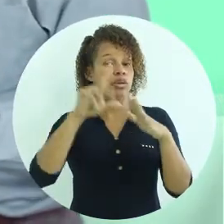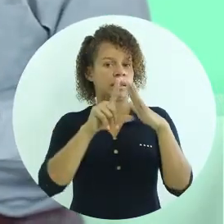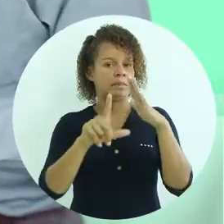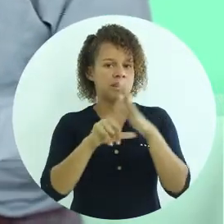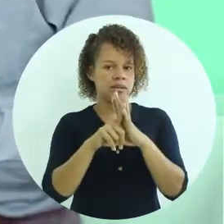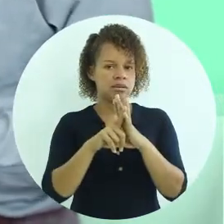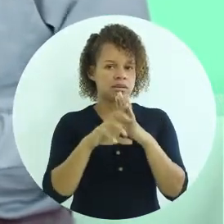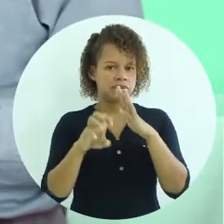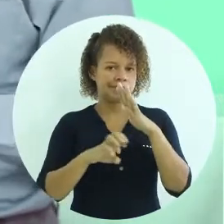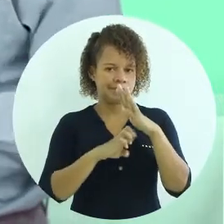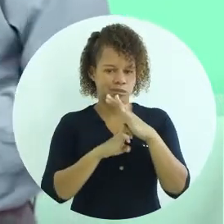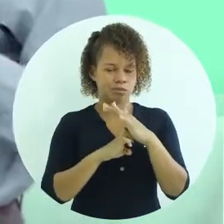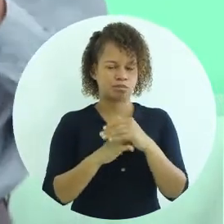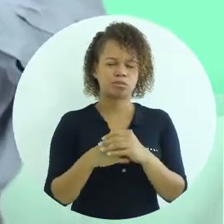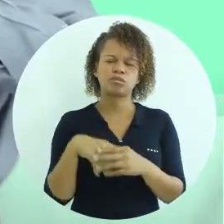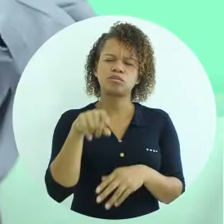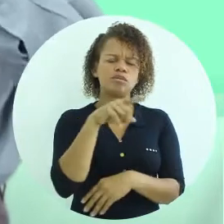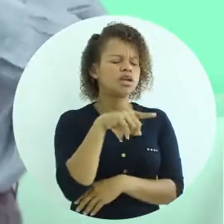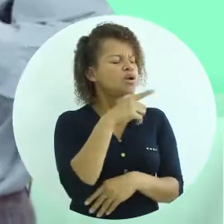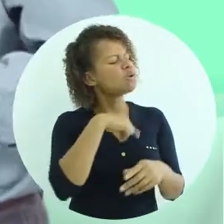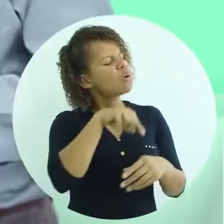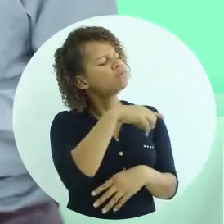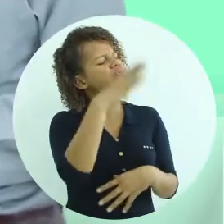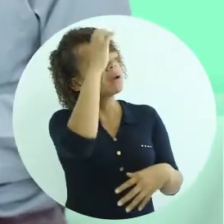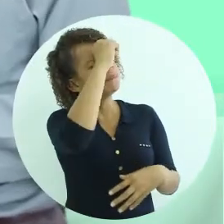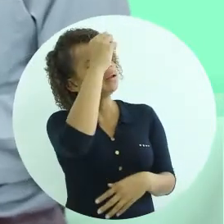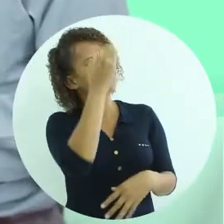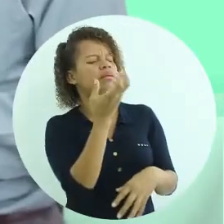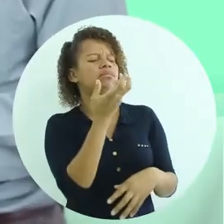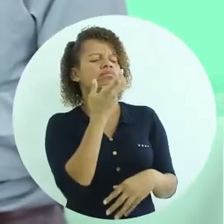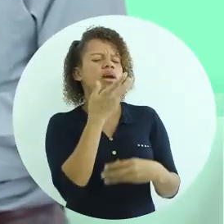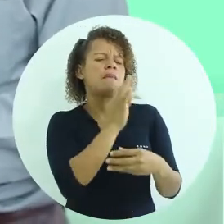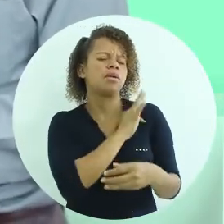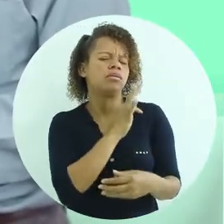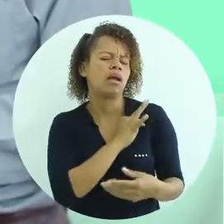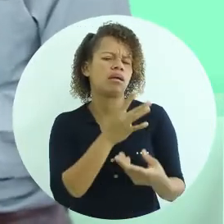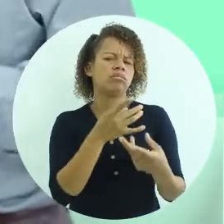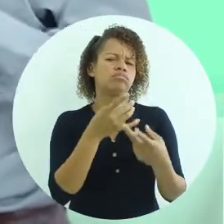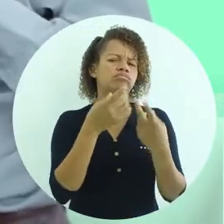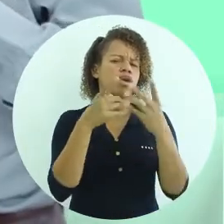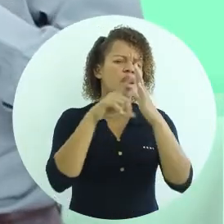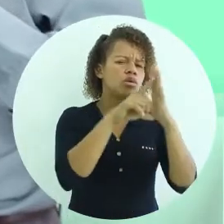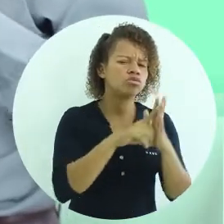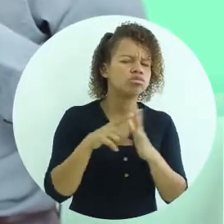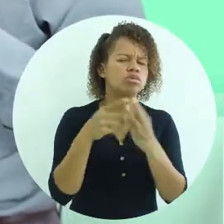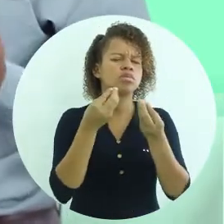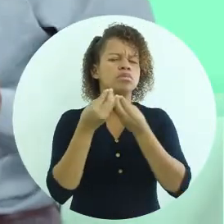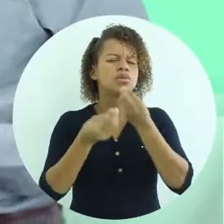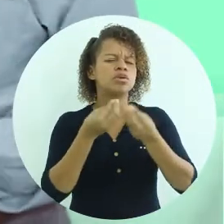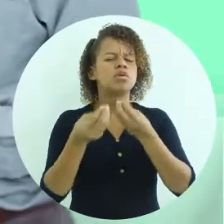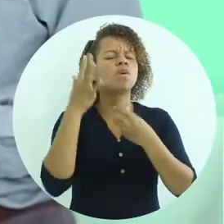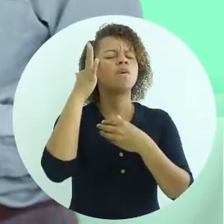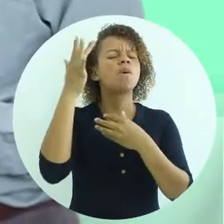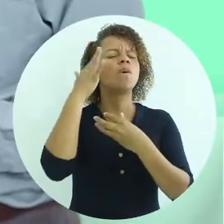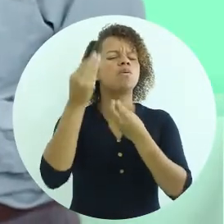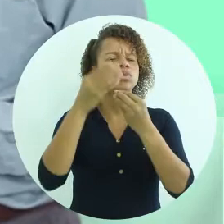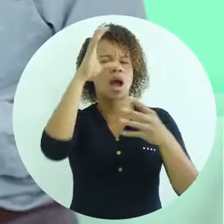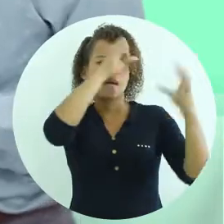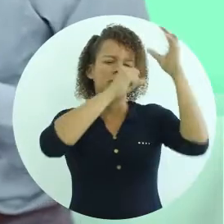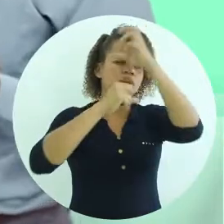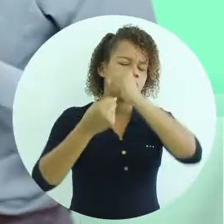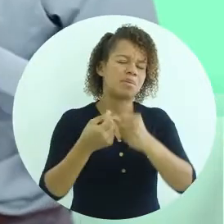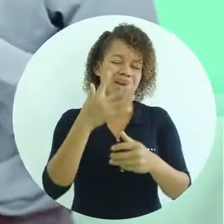aí fica a minha gente. E como é que você aprendeu? Fala um pouquinho para o nosso aluno de técnico de logística. Às vezes a gente pensa que isso daí é uma coisa muito